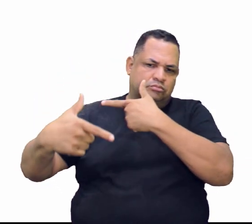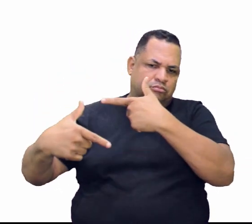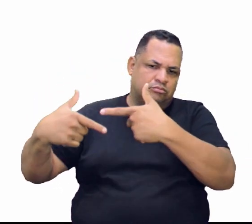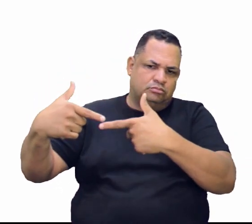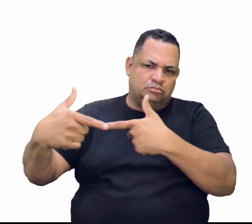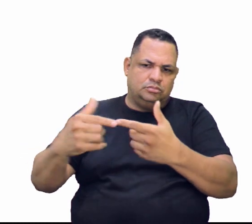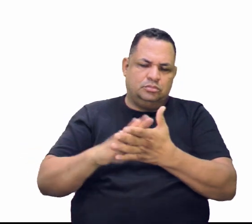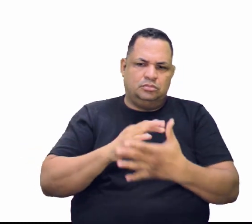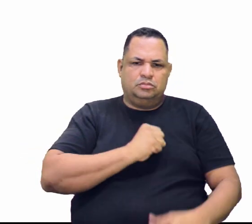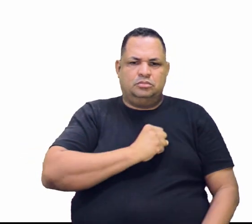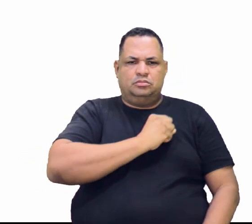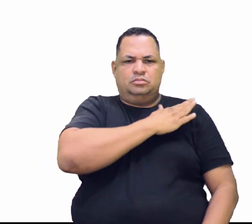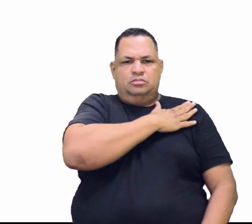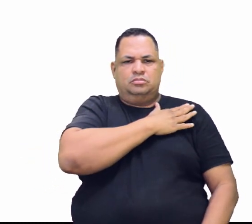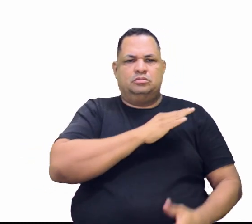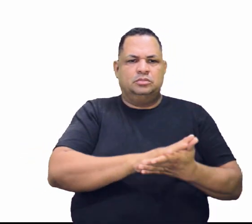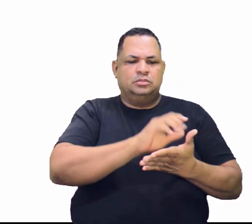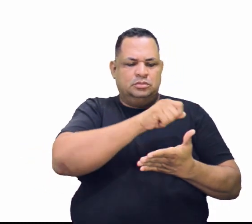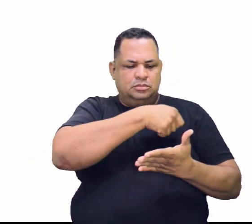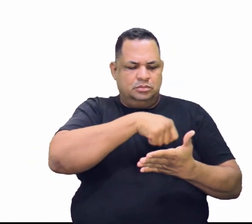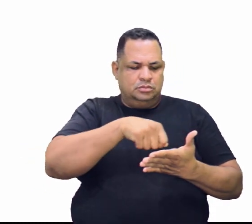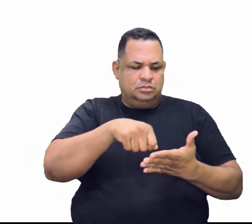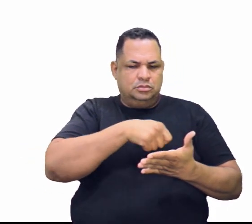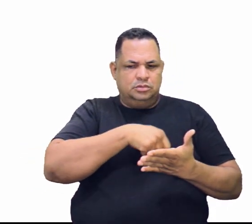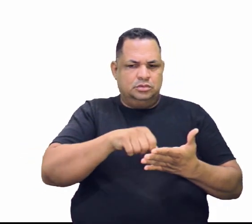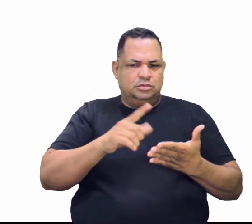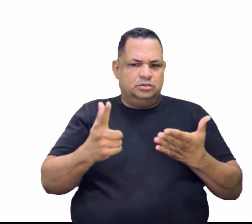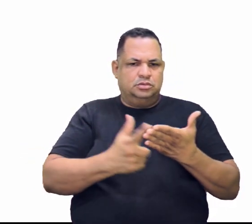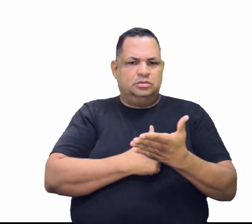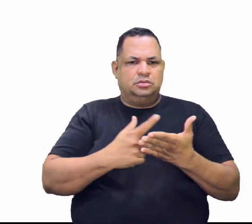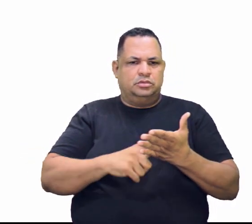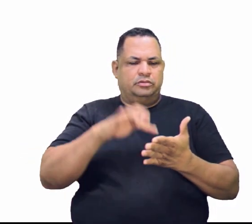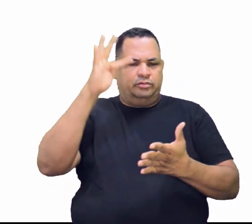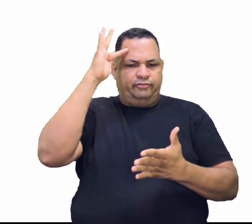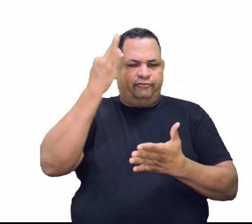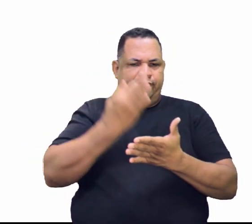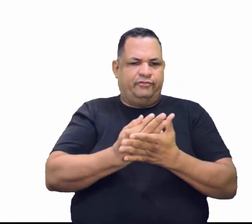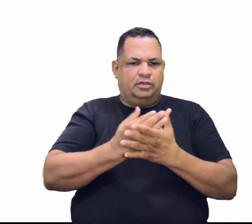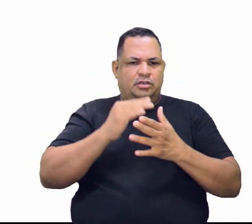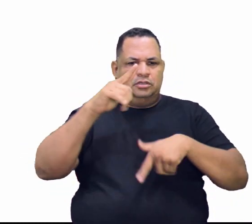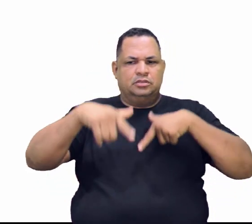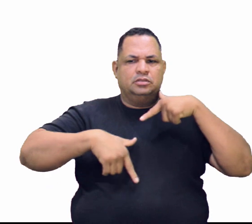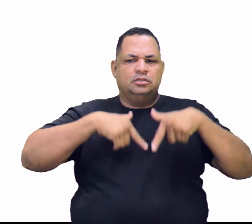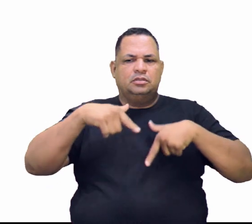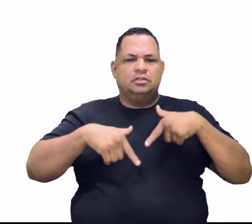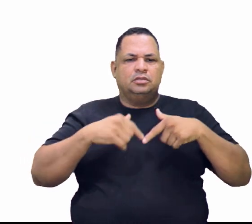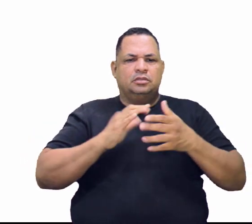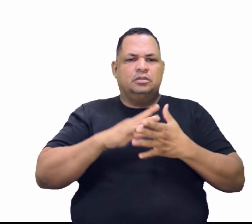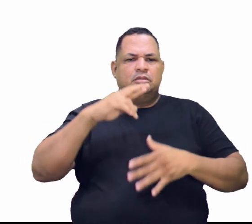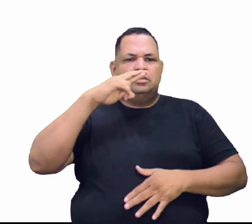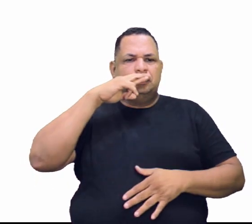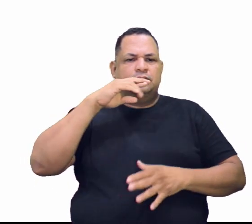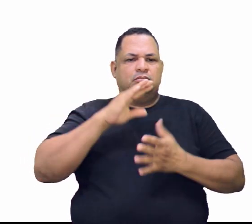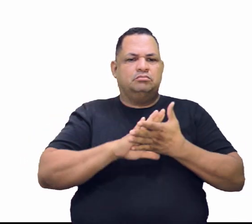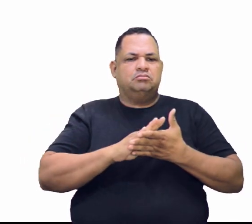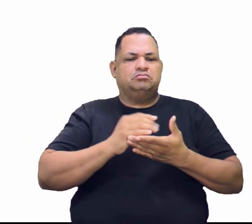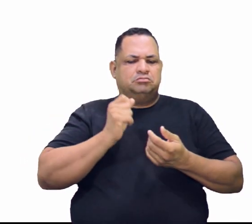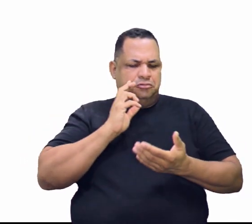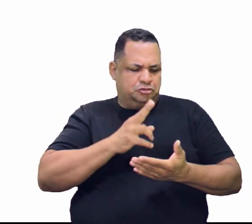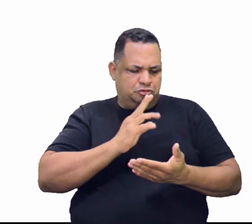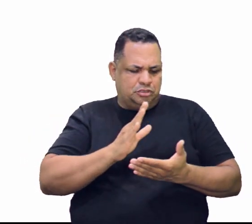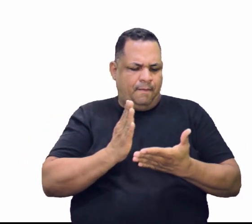está narrado nesse Fé de Ofício. Certinho? Com isso, então, senhores, Rondon, ele não